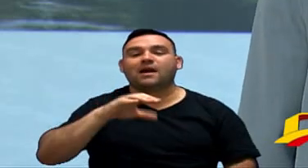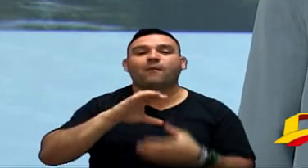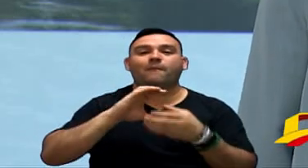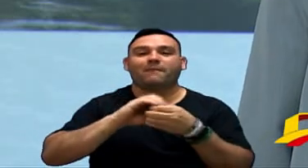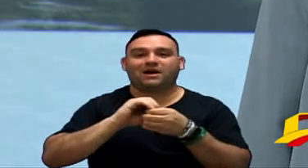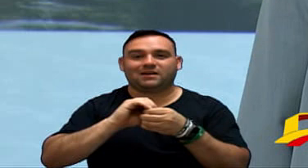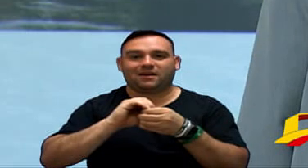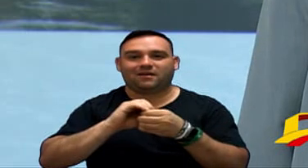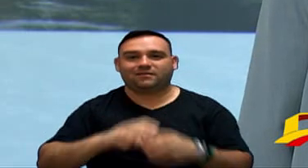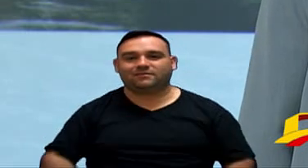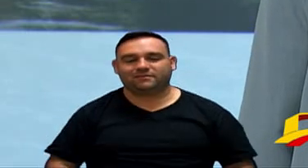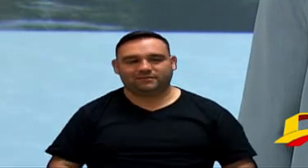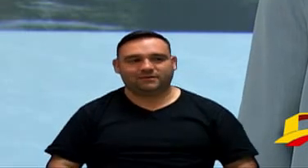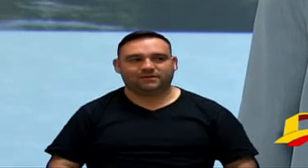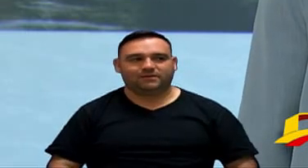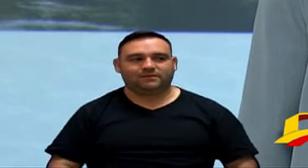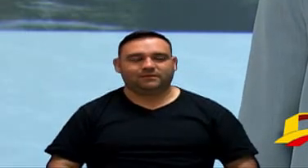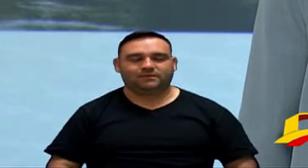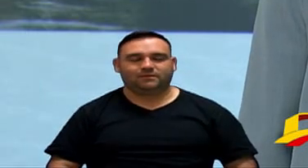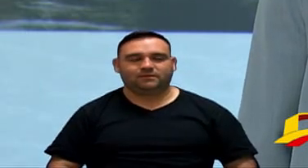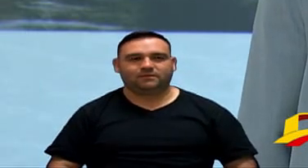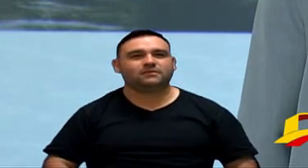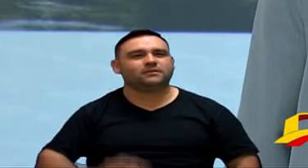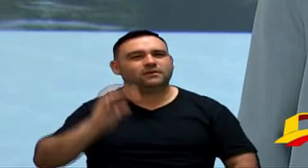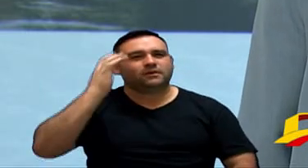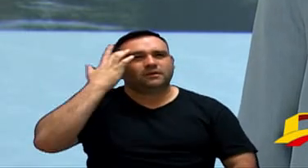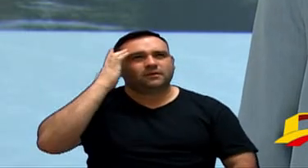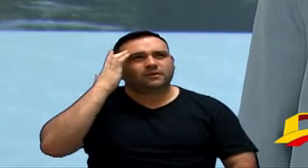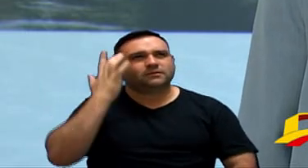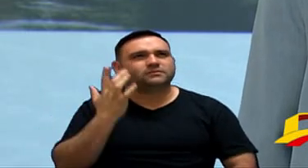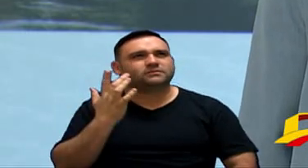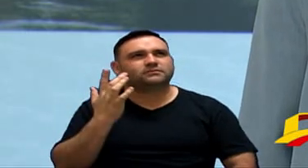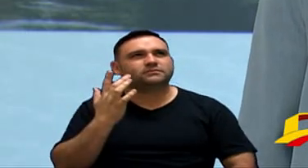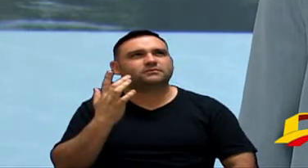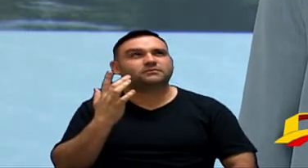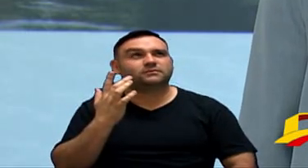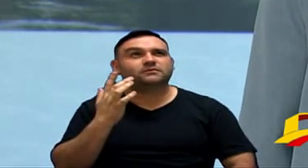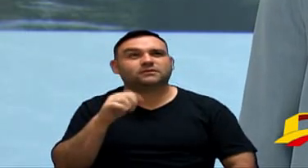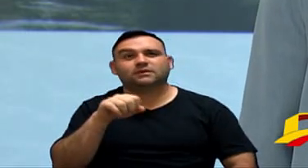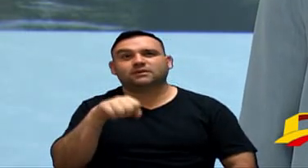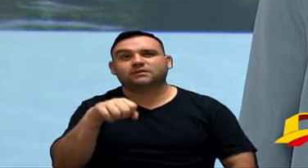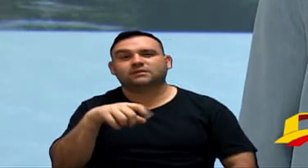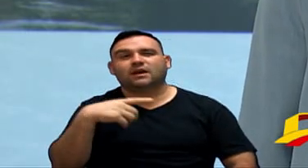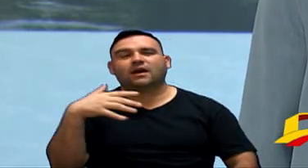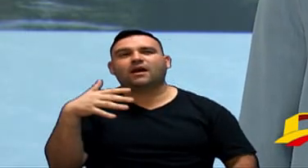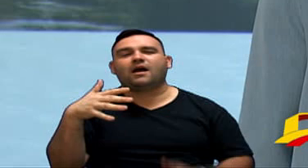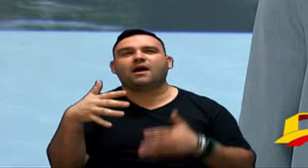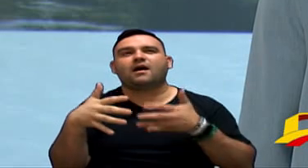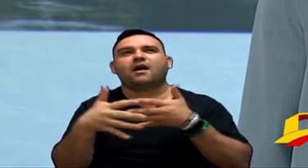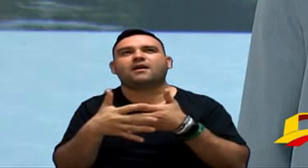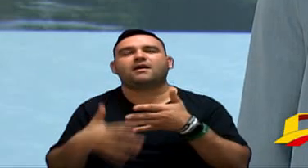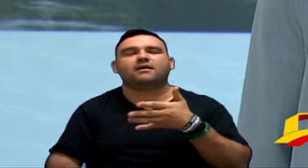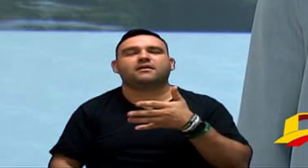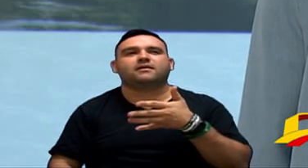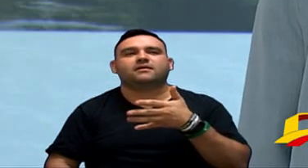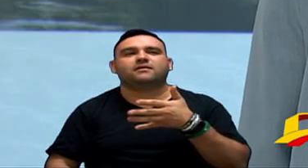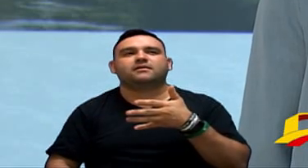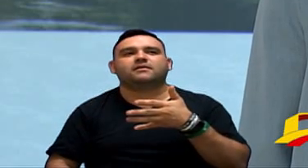Águas então acredito que sim até a